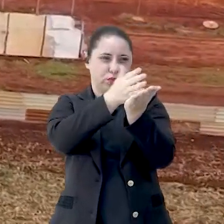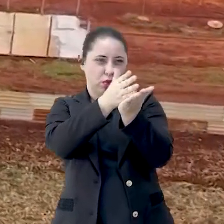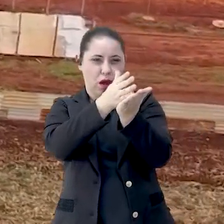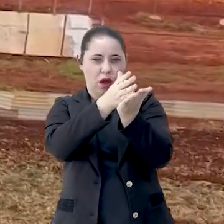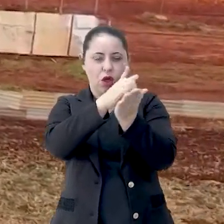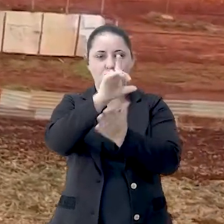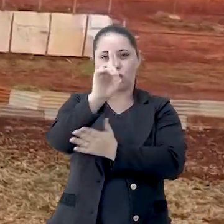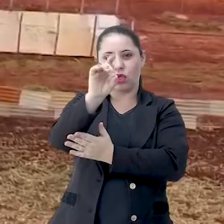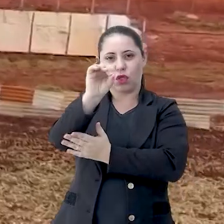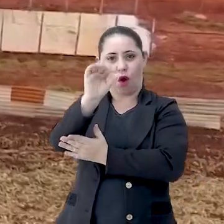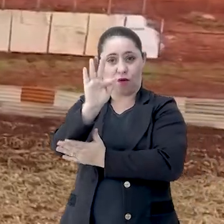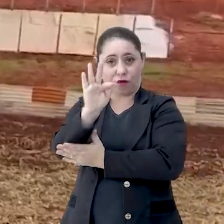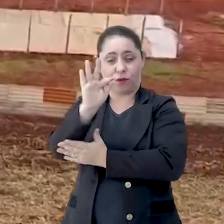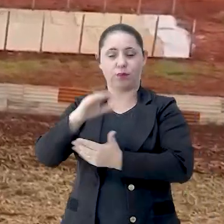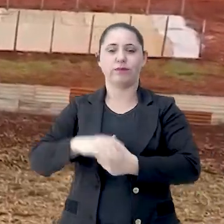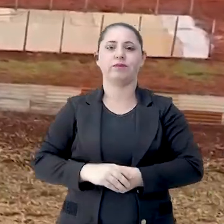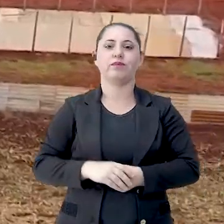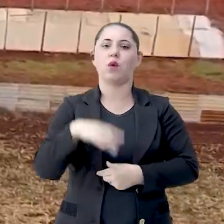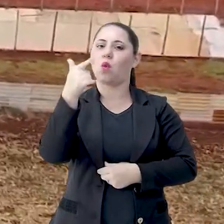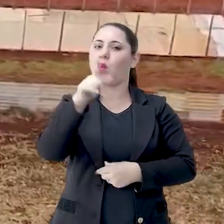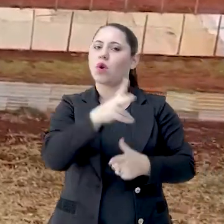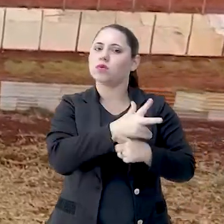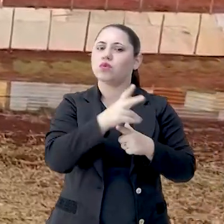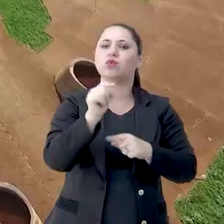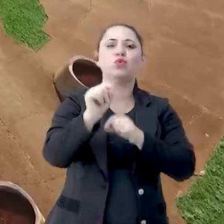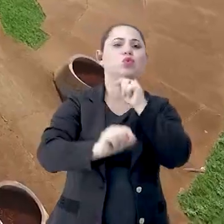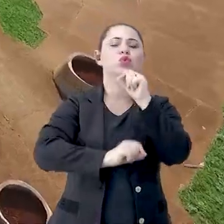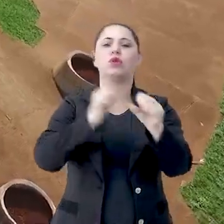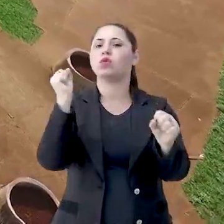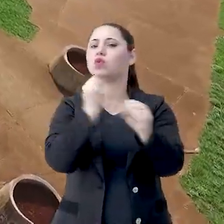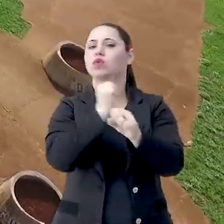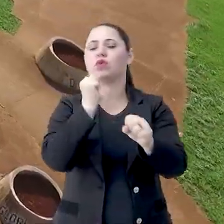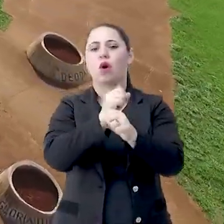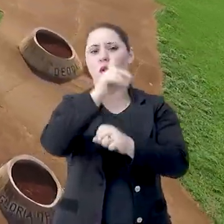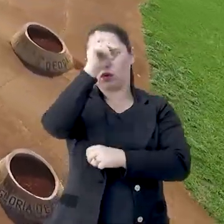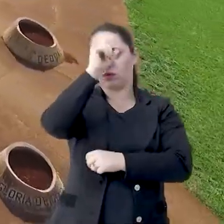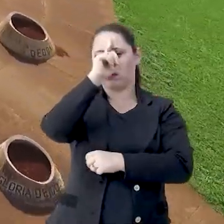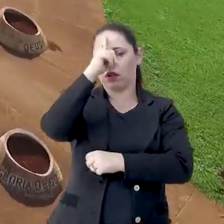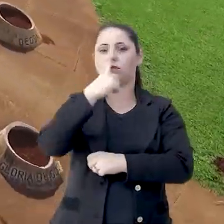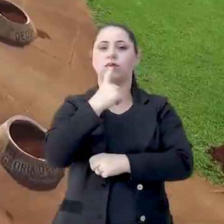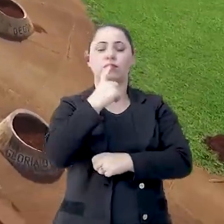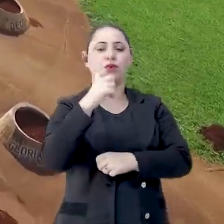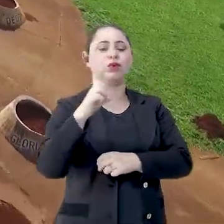de 34 municípios da região. Desde 2015,